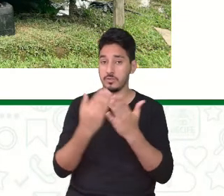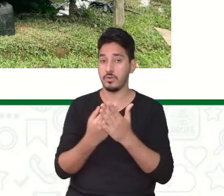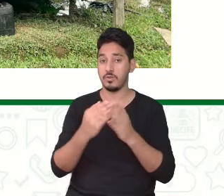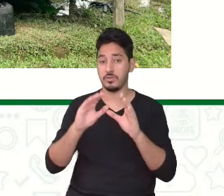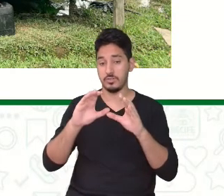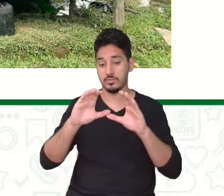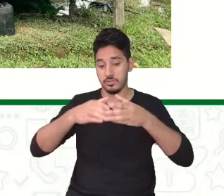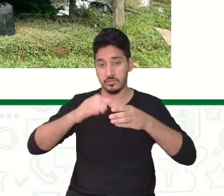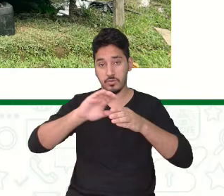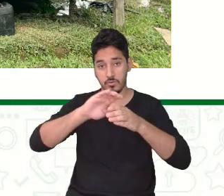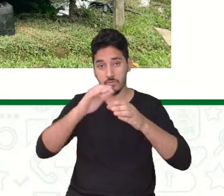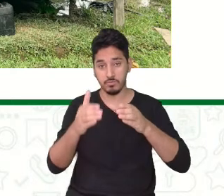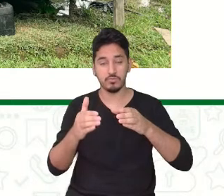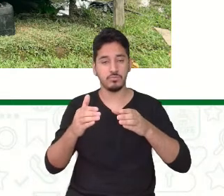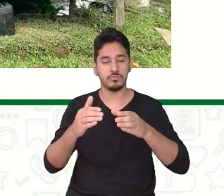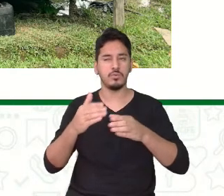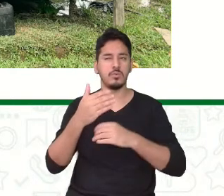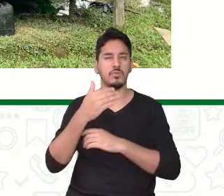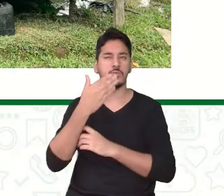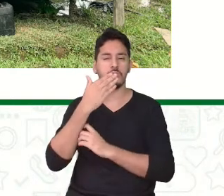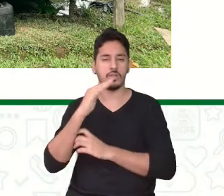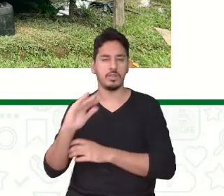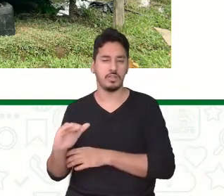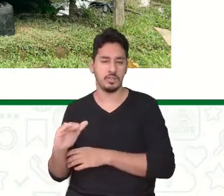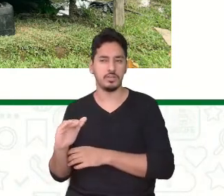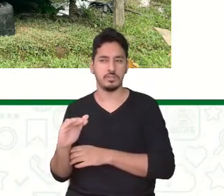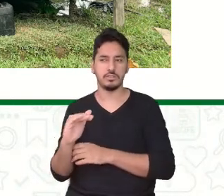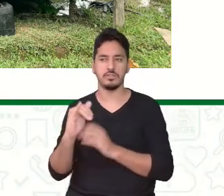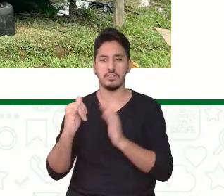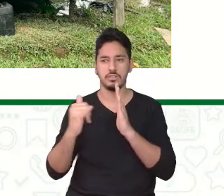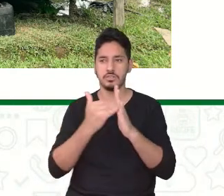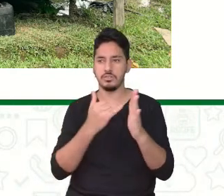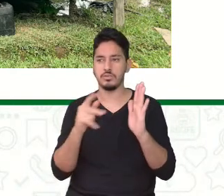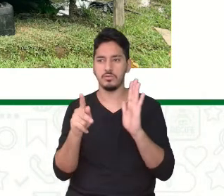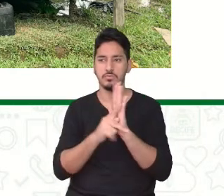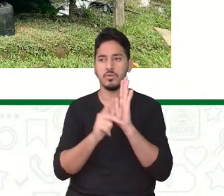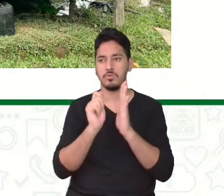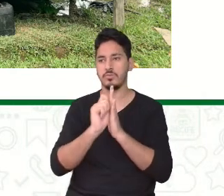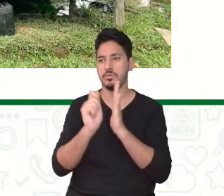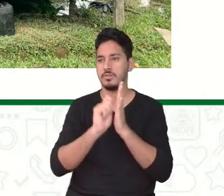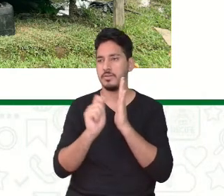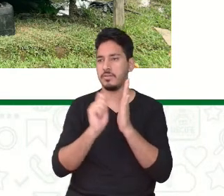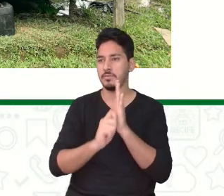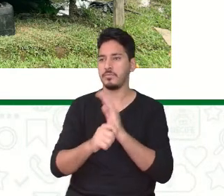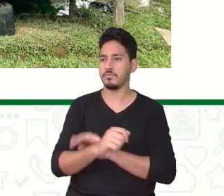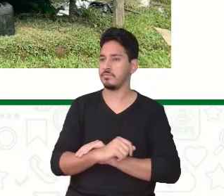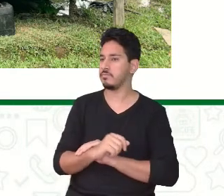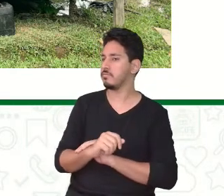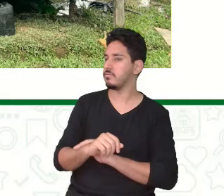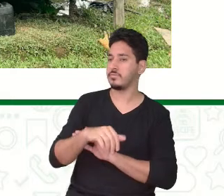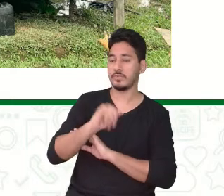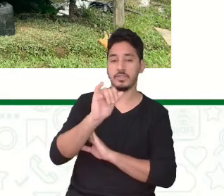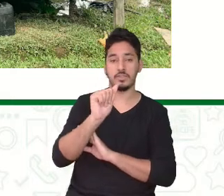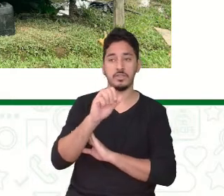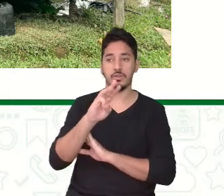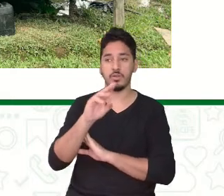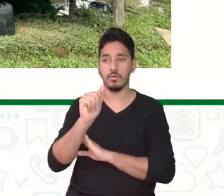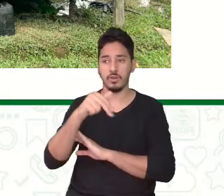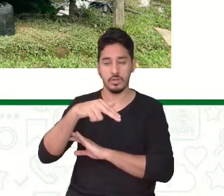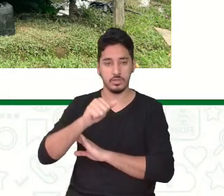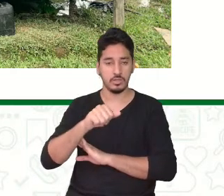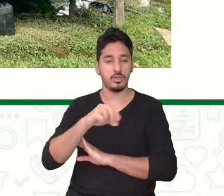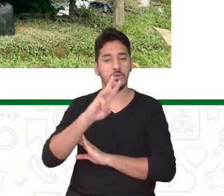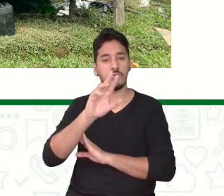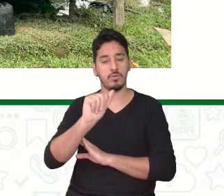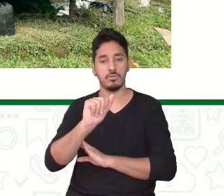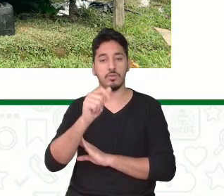fui. Então, as crianças de... Está escrito aí no idioma deles, né? Veja, esse povo Iauá Nauá. Está falando que é um local de